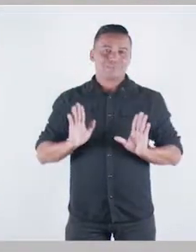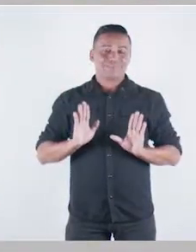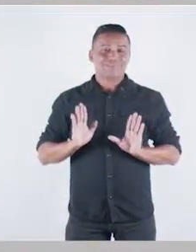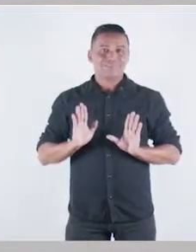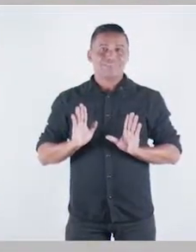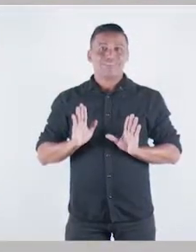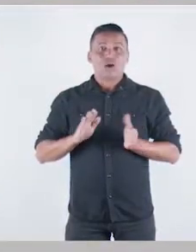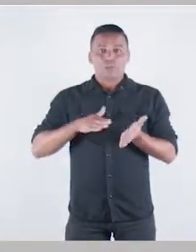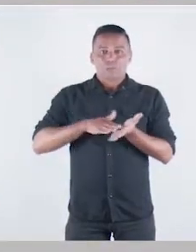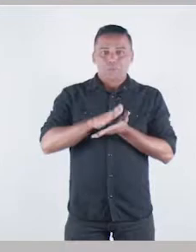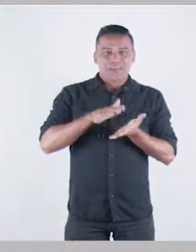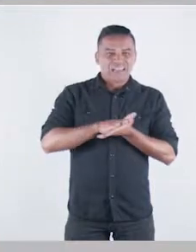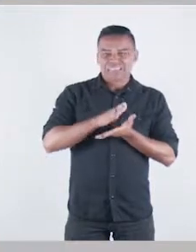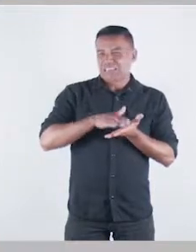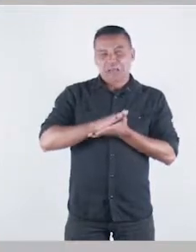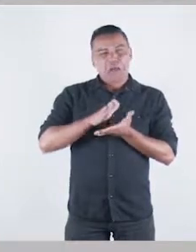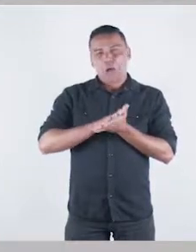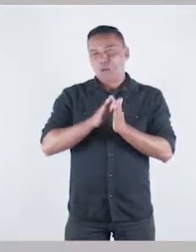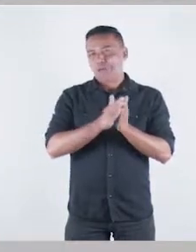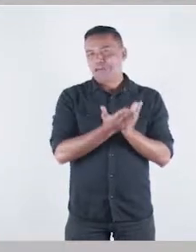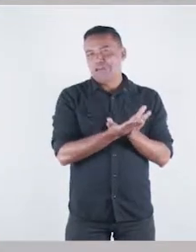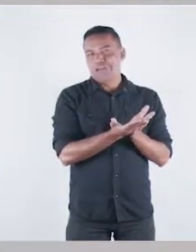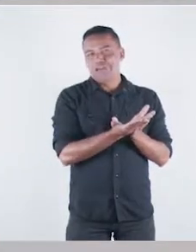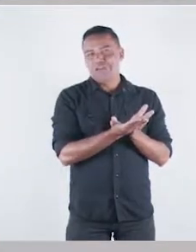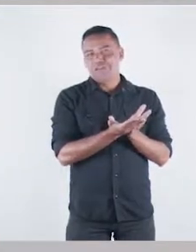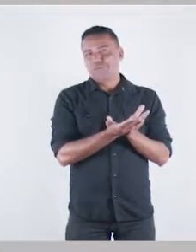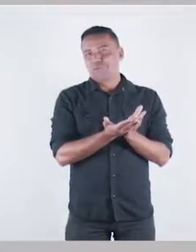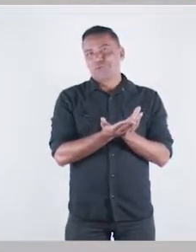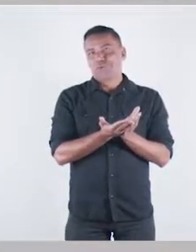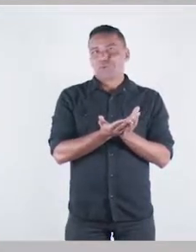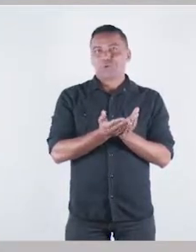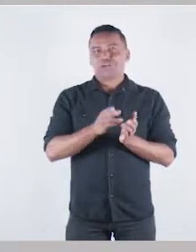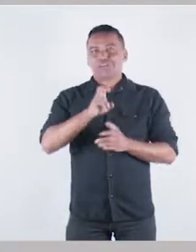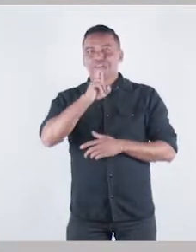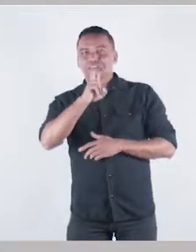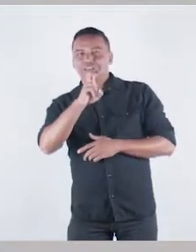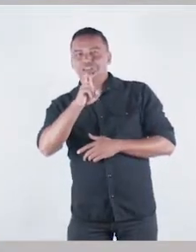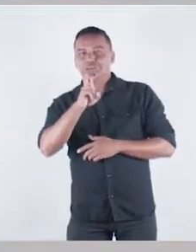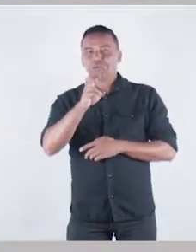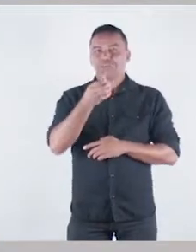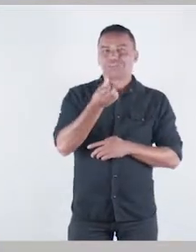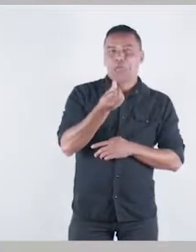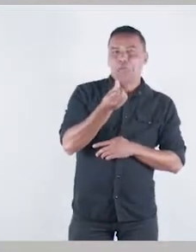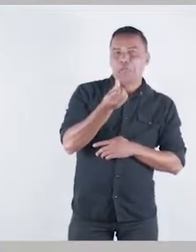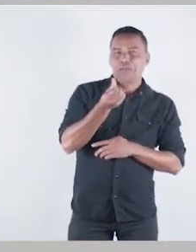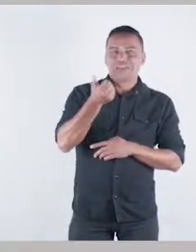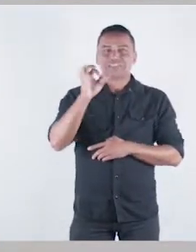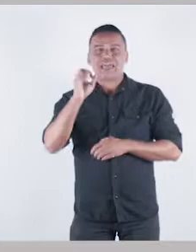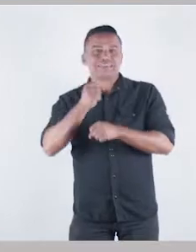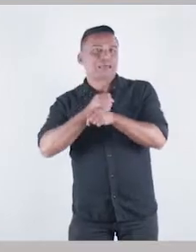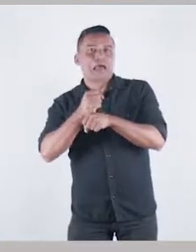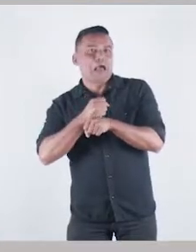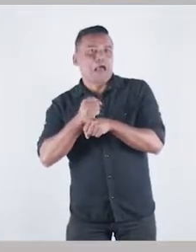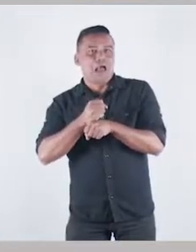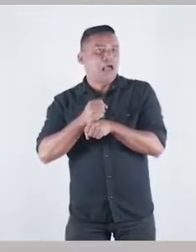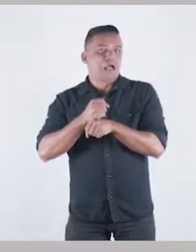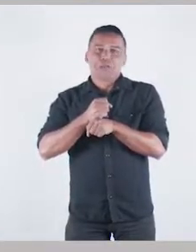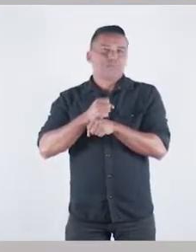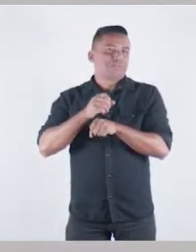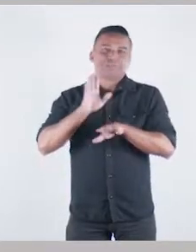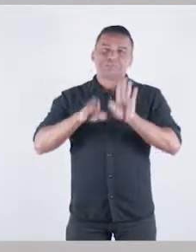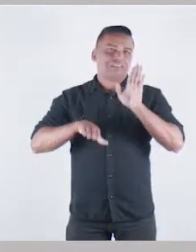lanço livro, acho que de 5, 6, 10 anos, depende, né? No caso desse